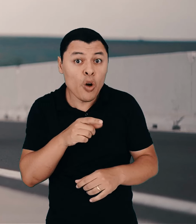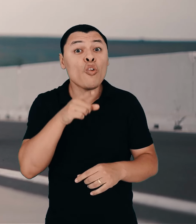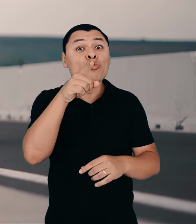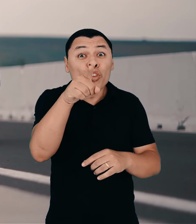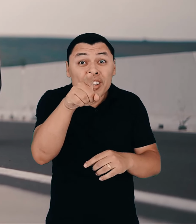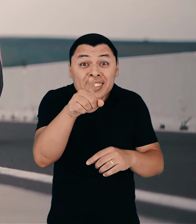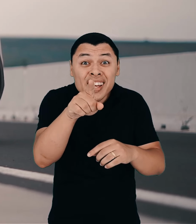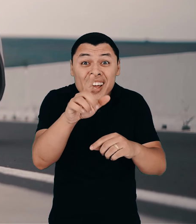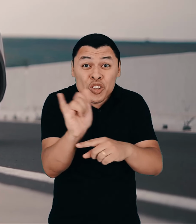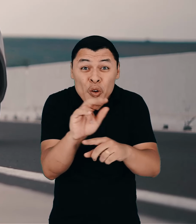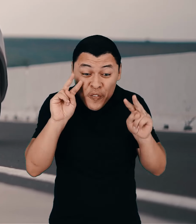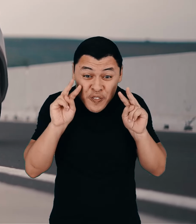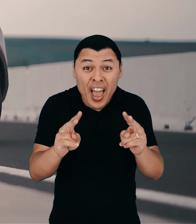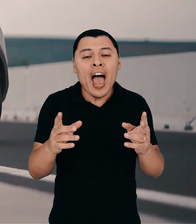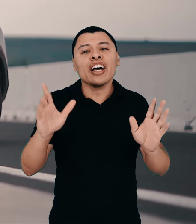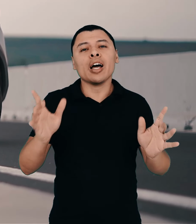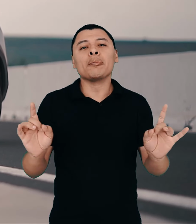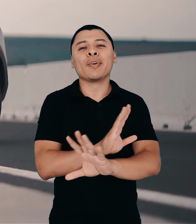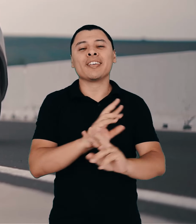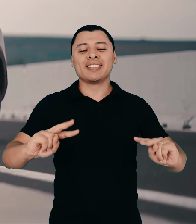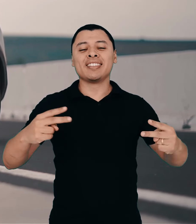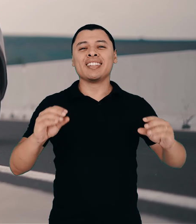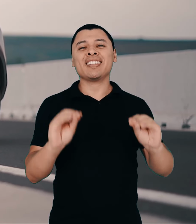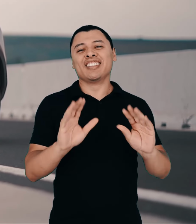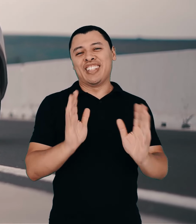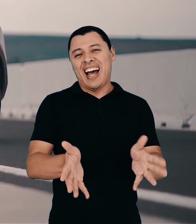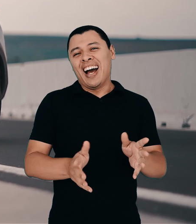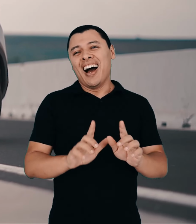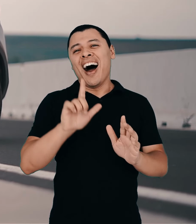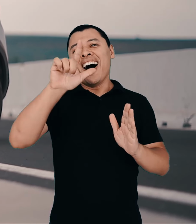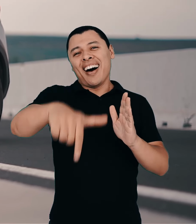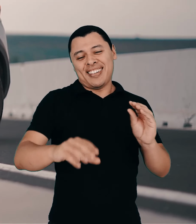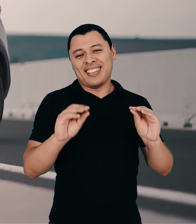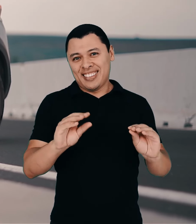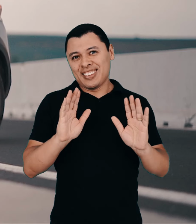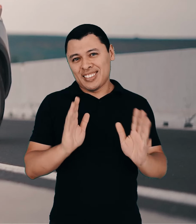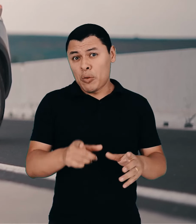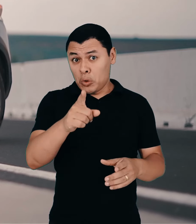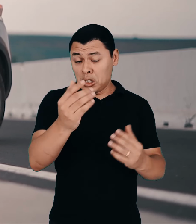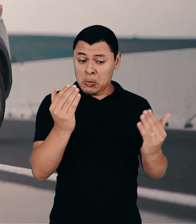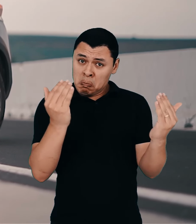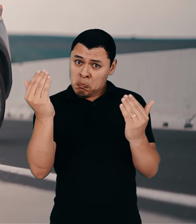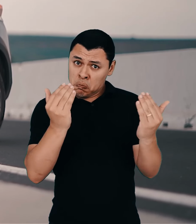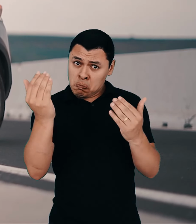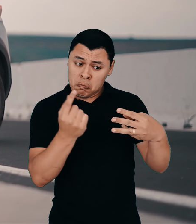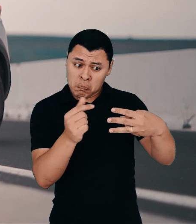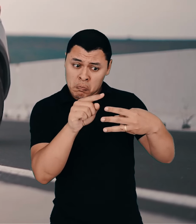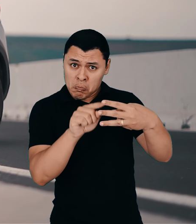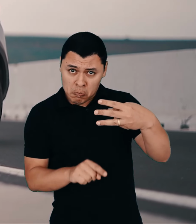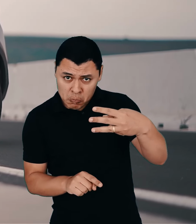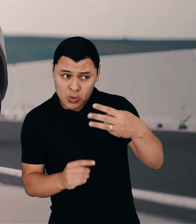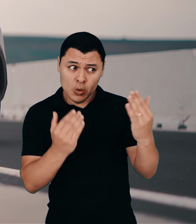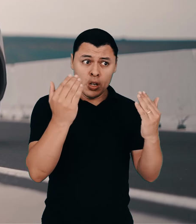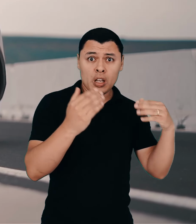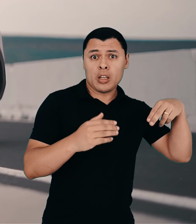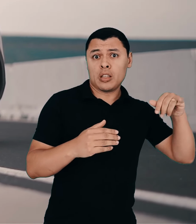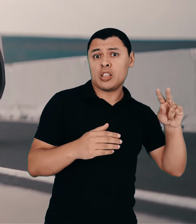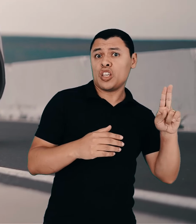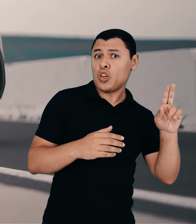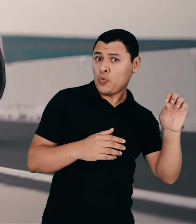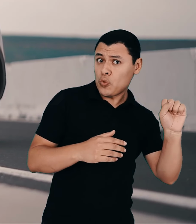a figura do Cacau, realmente fica difícil de você ter um entendimento se ele é um bom rival, uma boa opção ao Nivus ou mesmo uma boa opção de